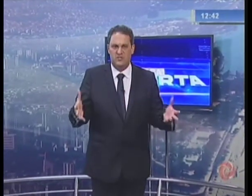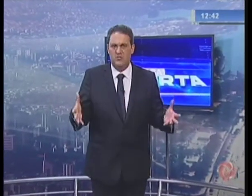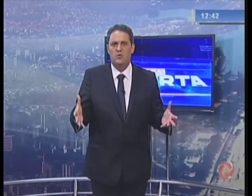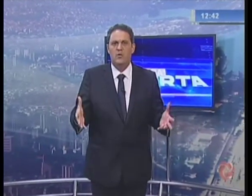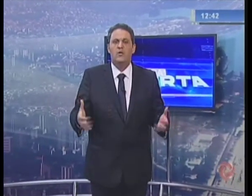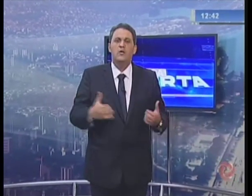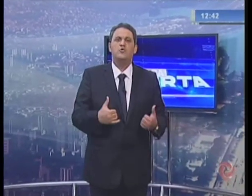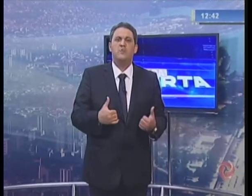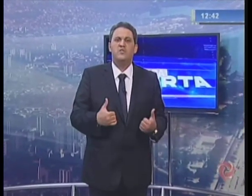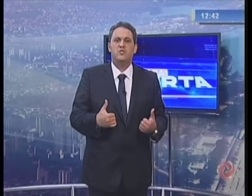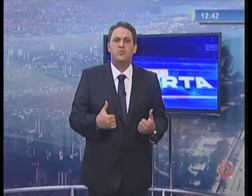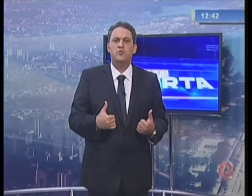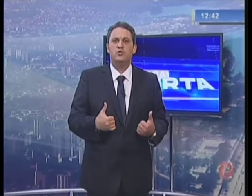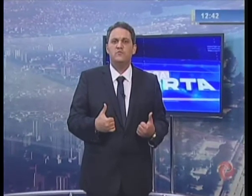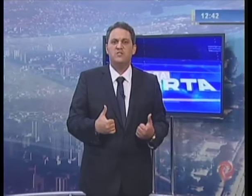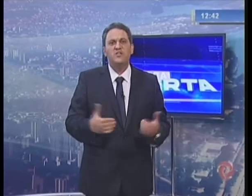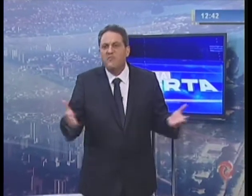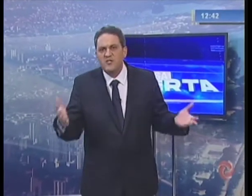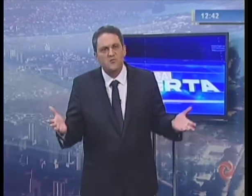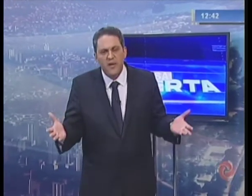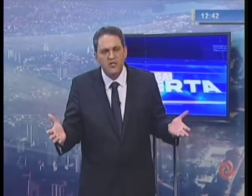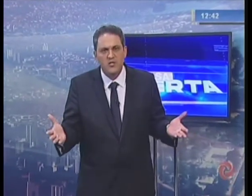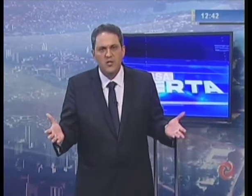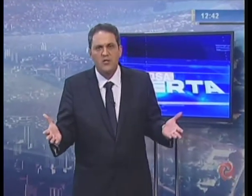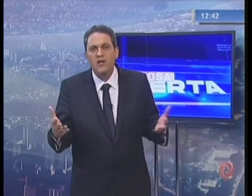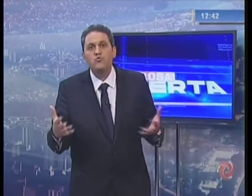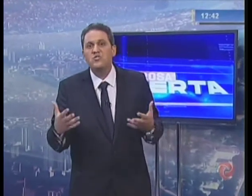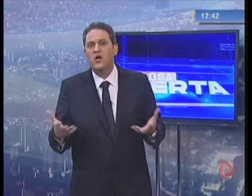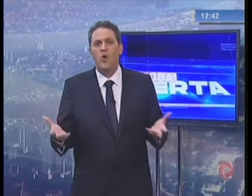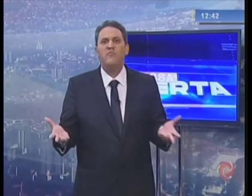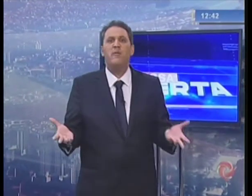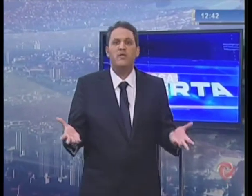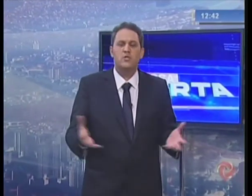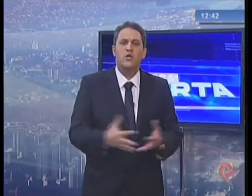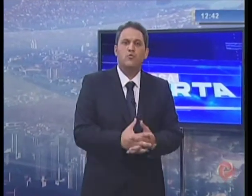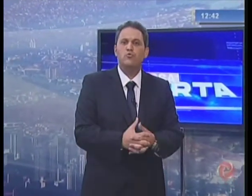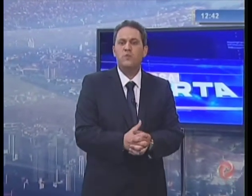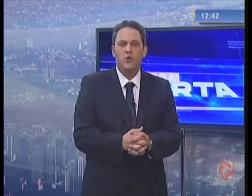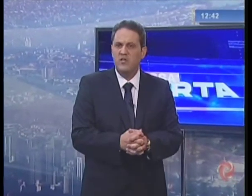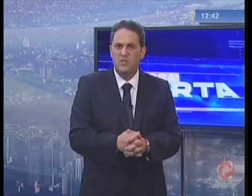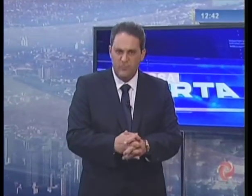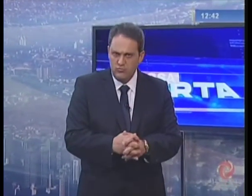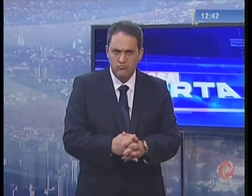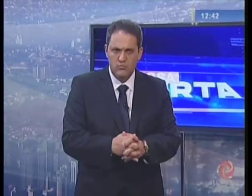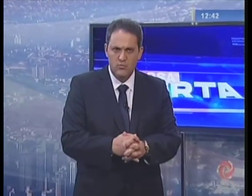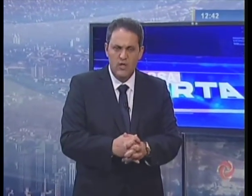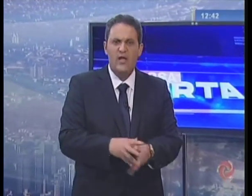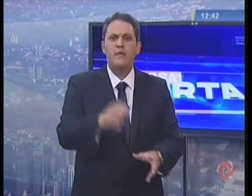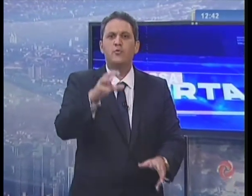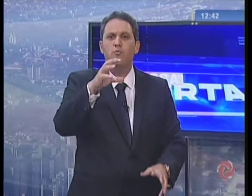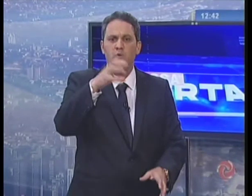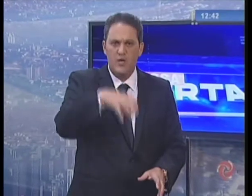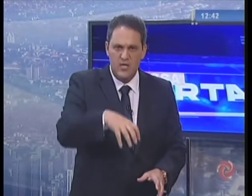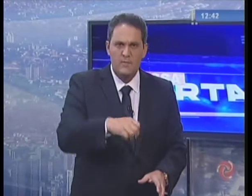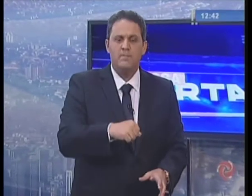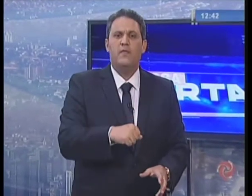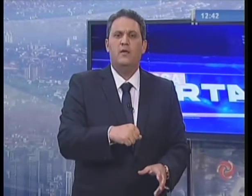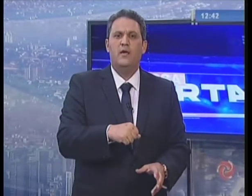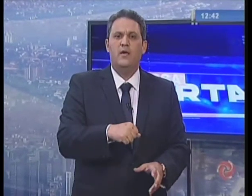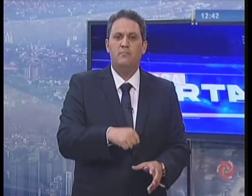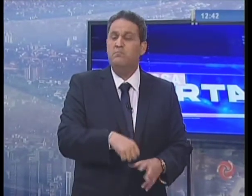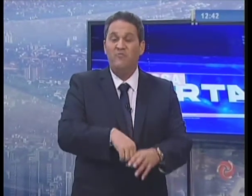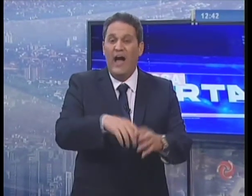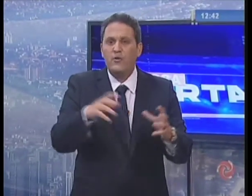né, isso aconteceu. Isso, minha gente, por motivos que, infelizmente, não são, obviamente, dos melhores não, viu? relembre comigo aqui,